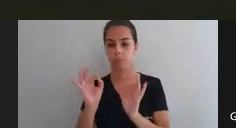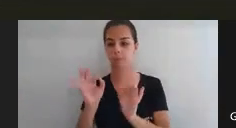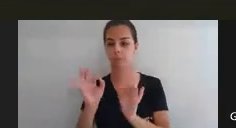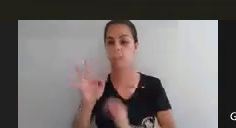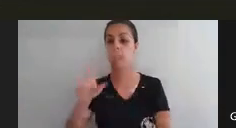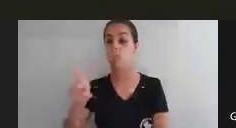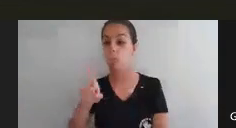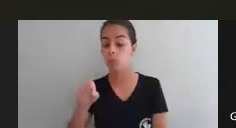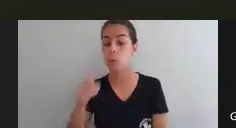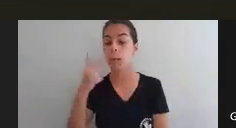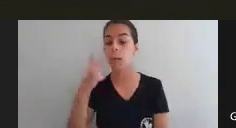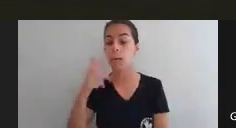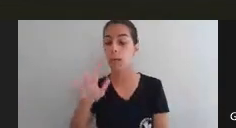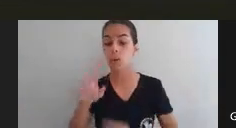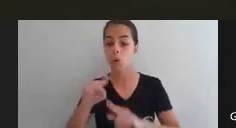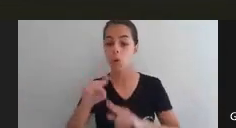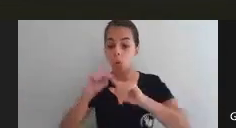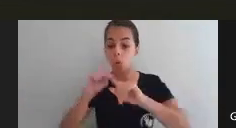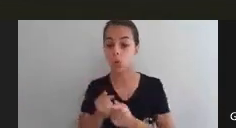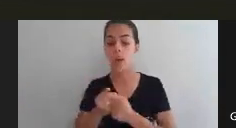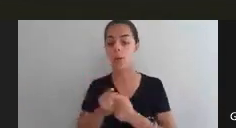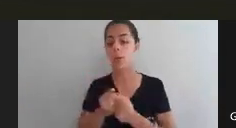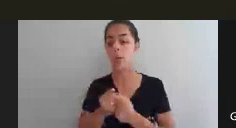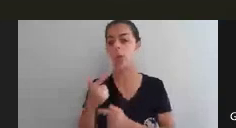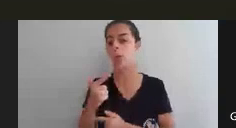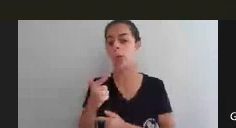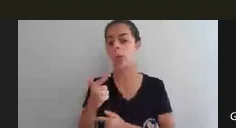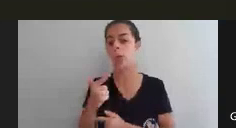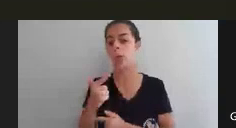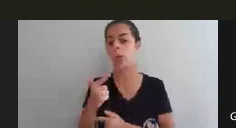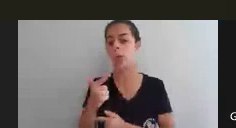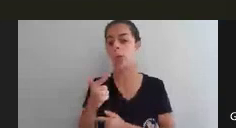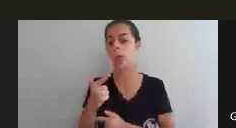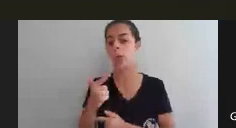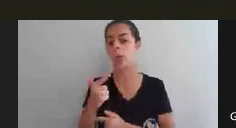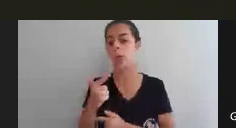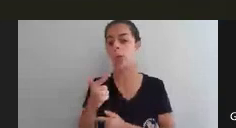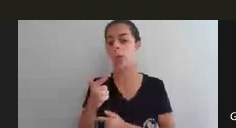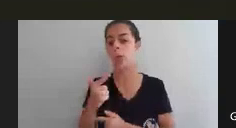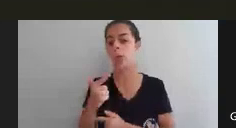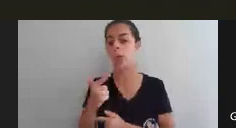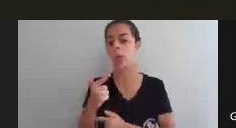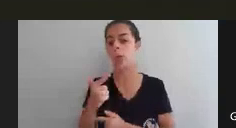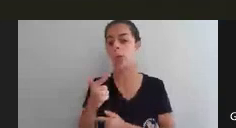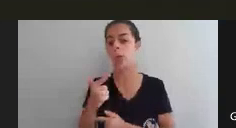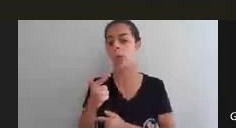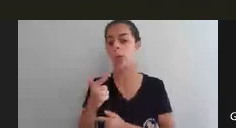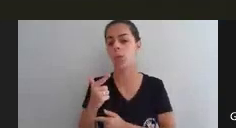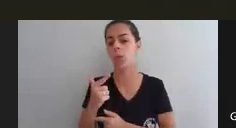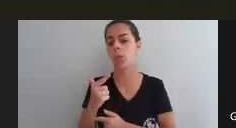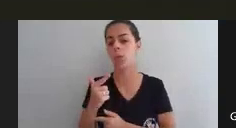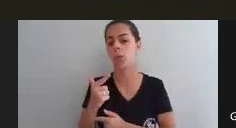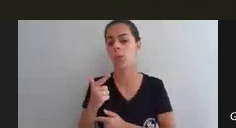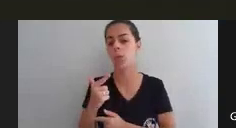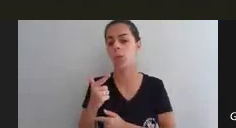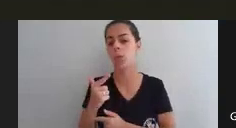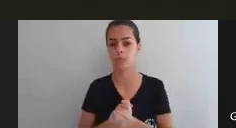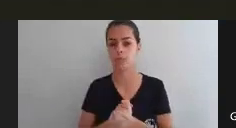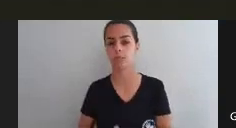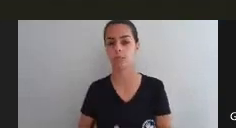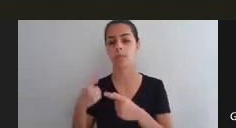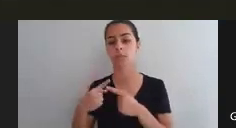uma forma geral, não viola a primeira lei da termodinâmica, se você considerar essa condição aí. Porque não é